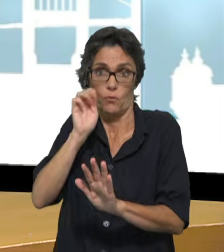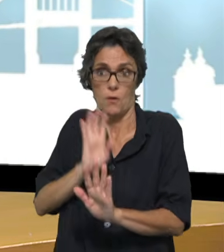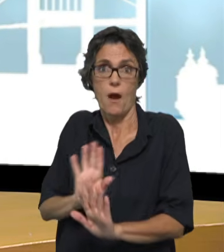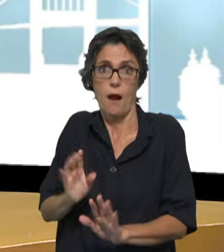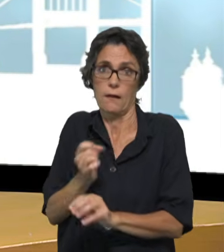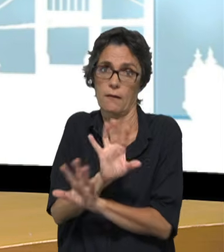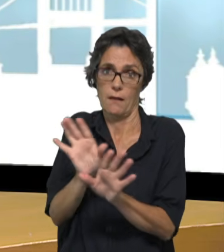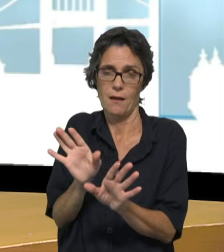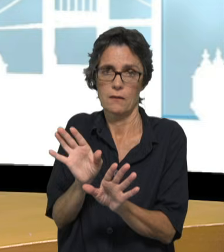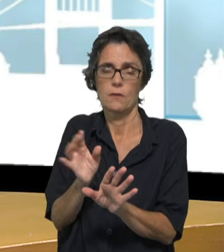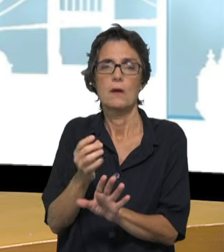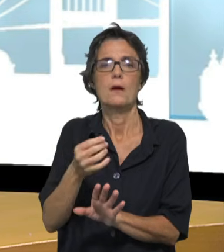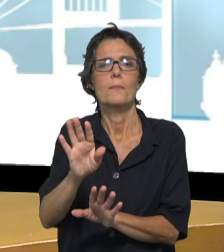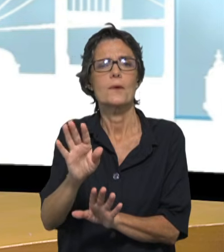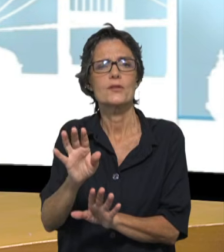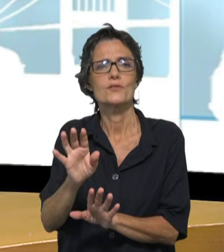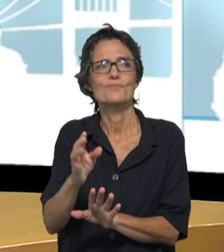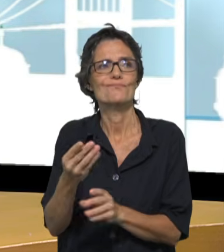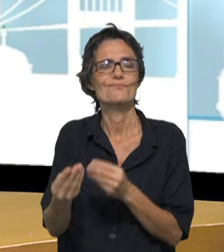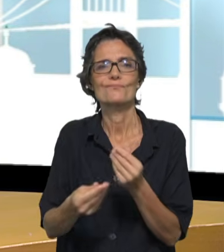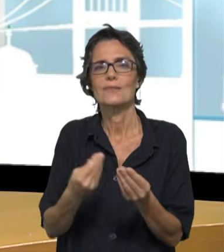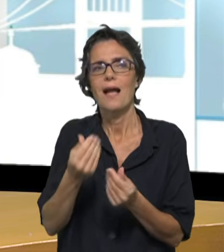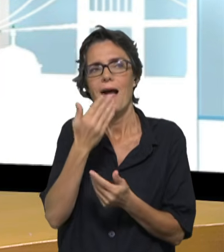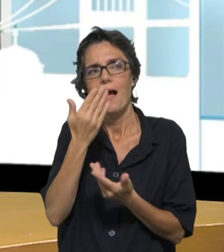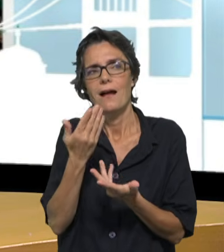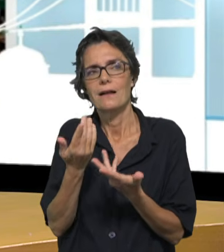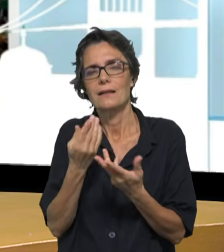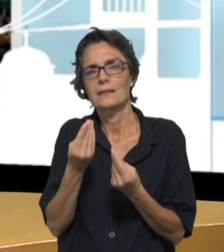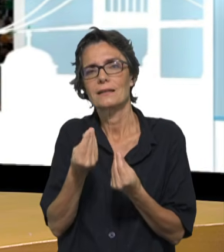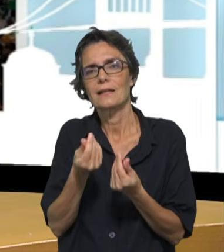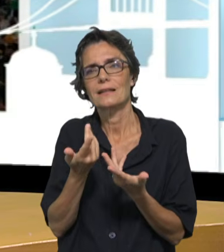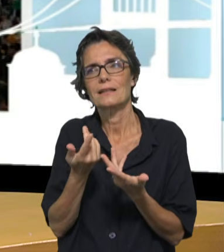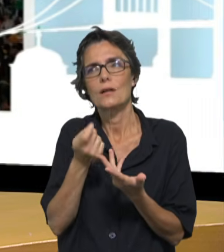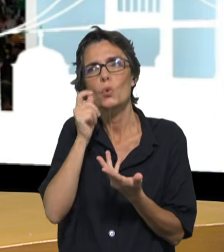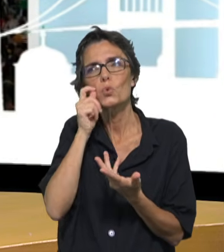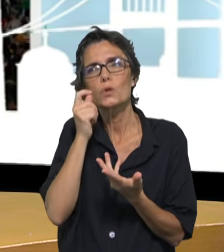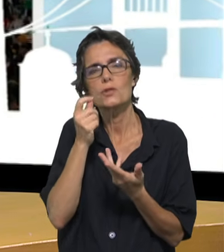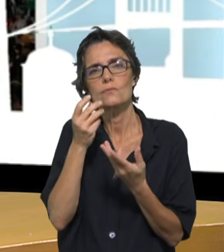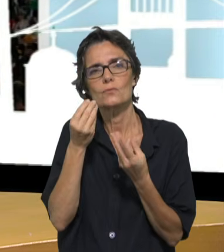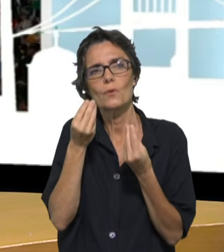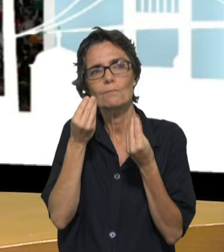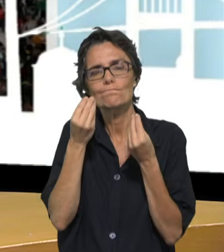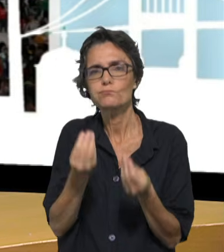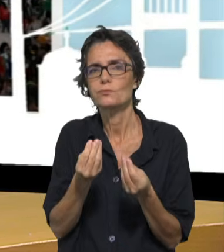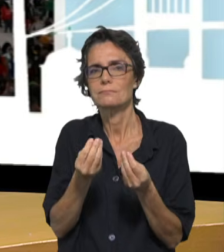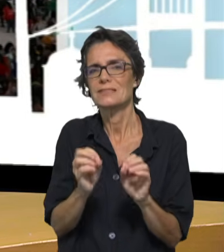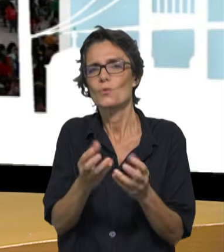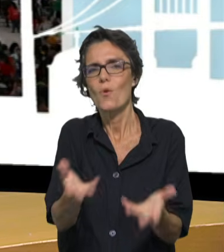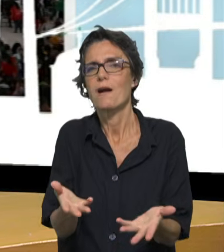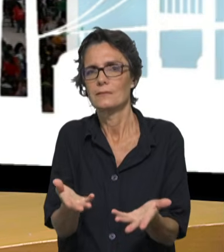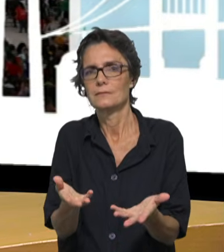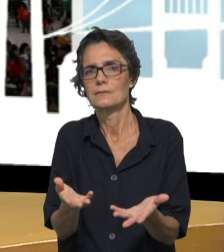mas já se perdeu aquele encanto pela questão do turismo de massas. A mensagem do